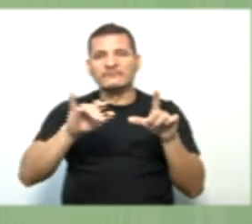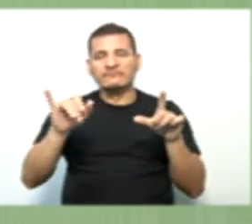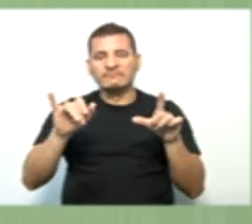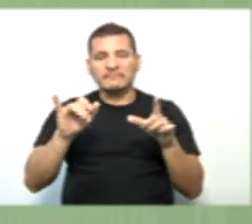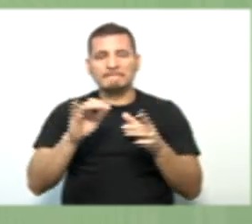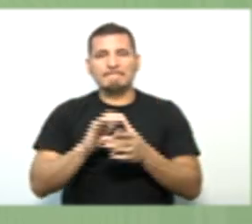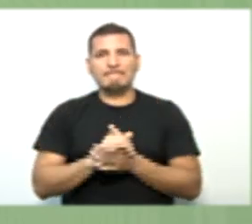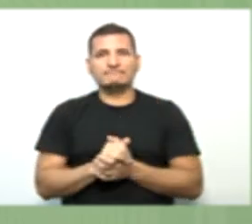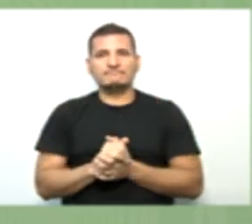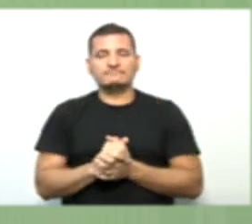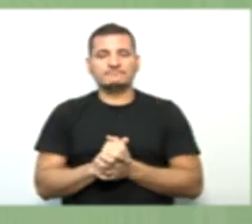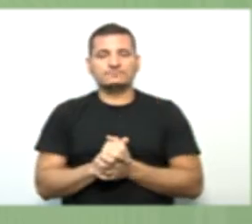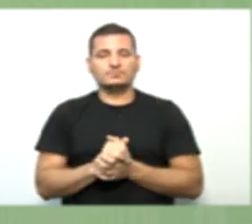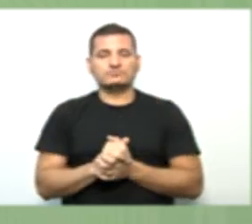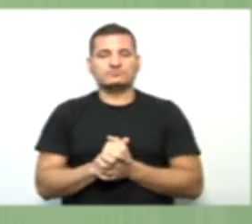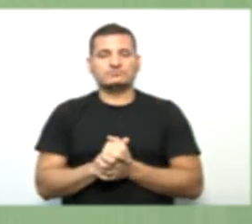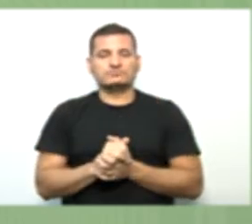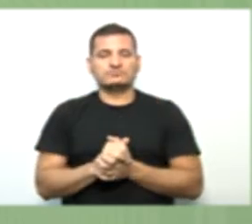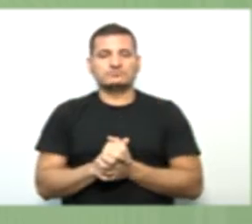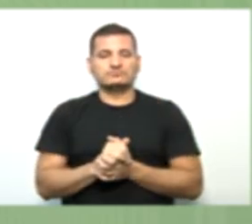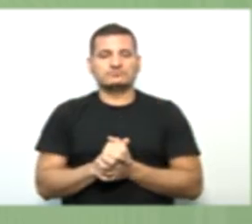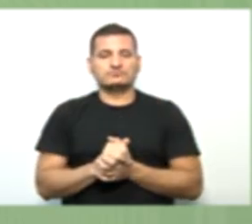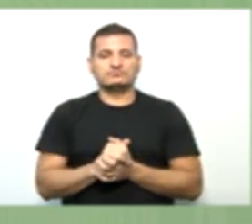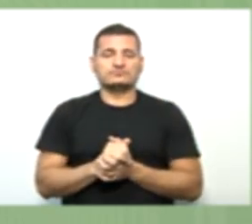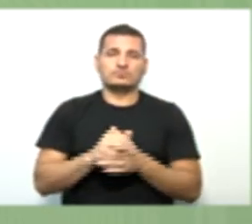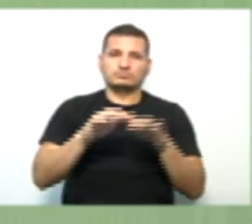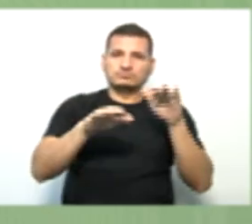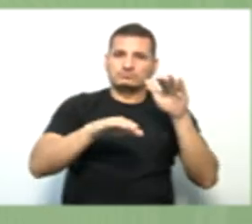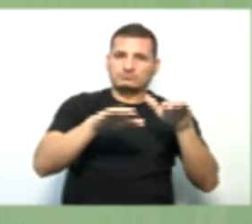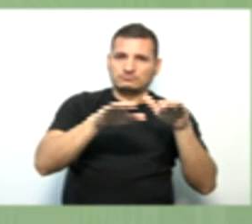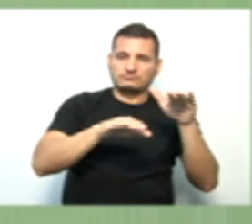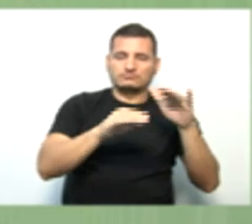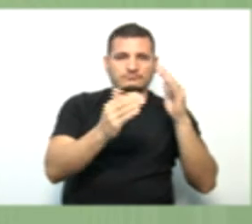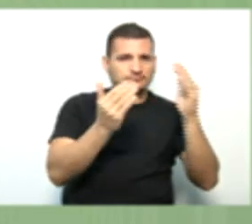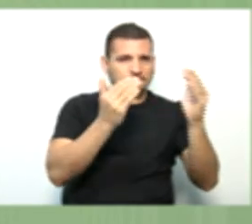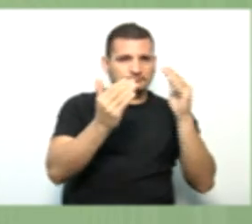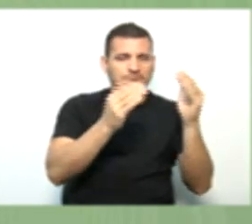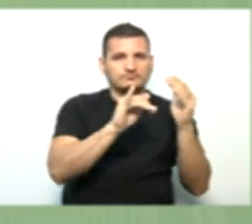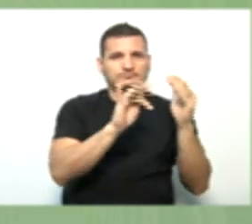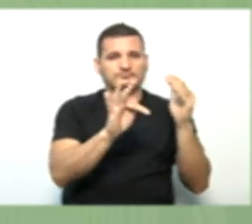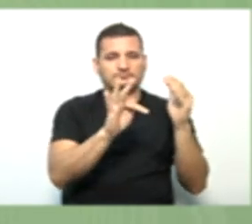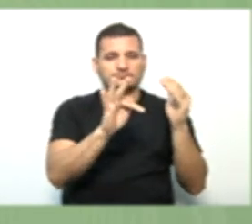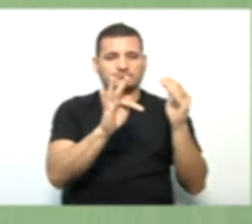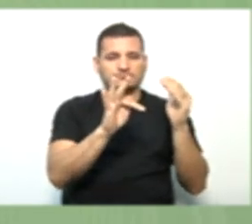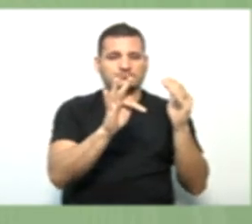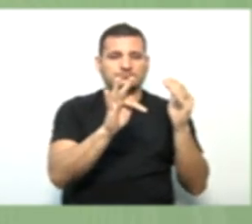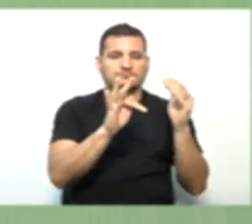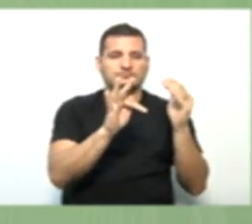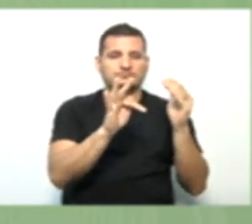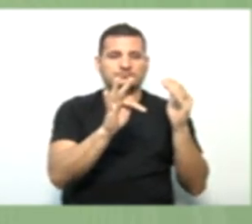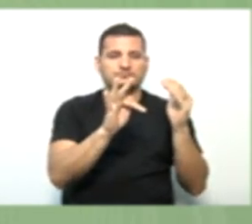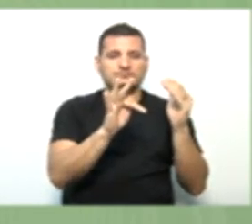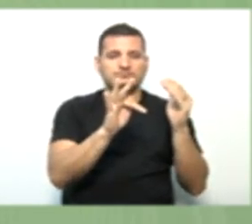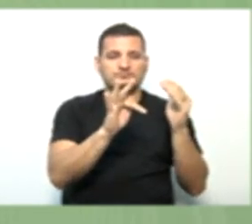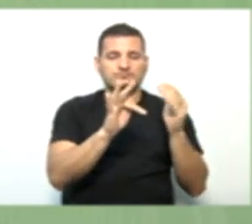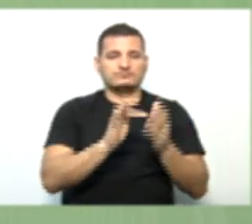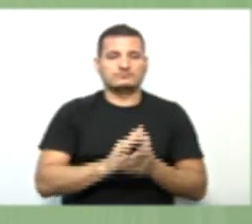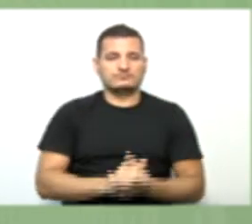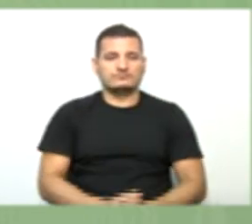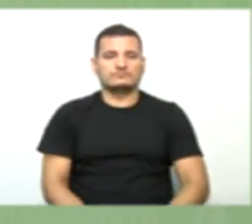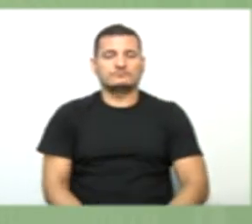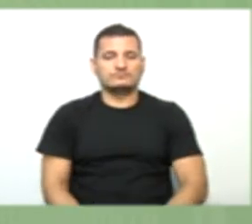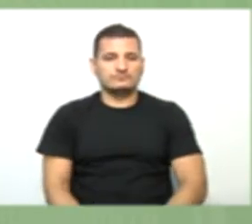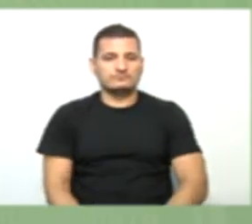essa execução vai ser dependente da condição que está aqui escrita no